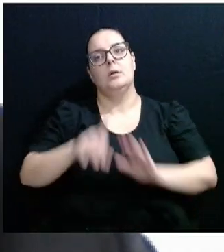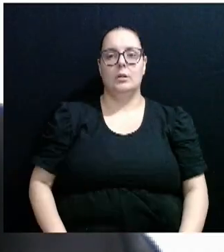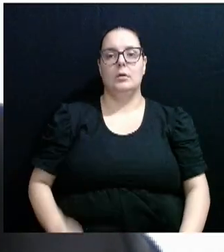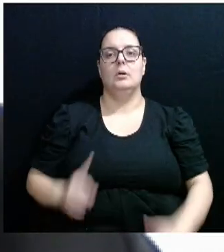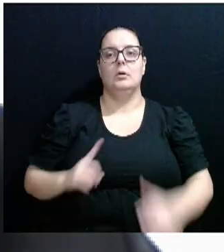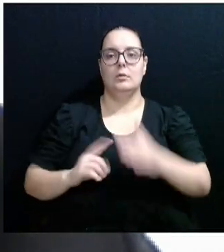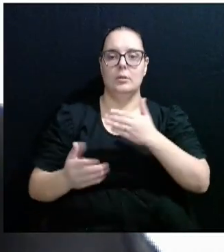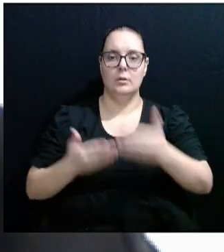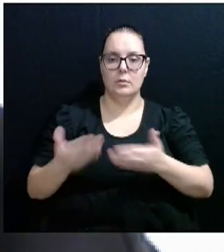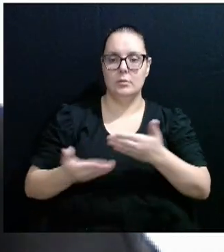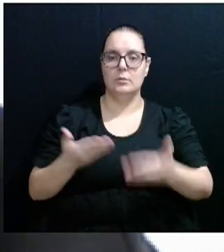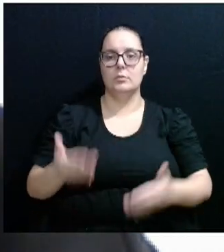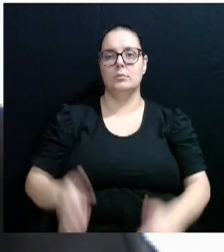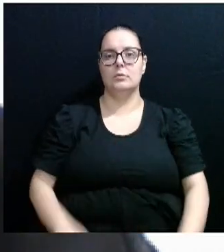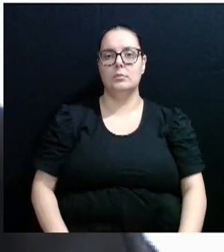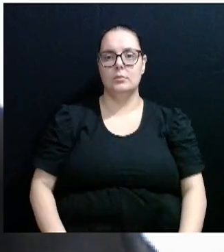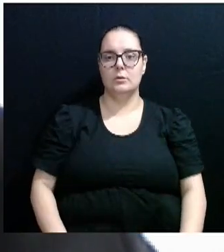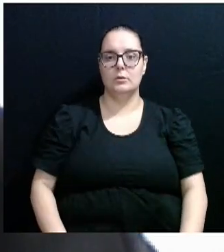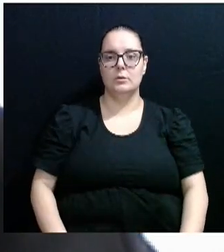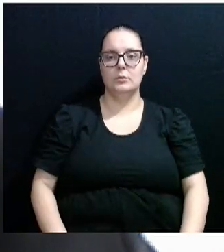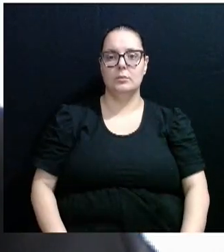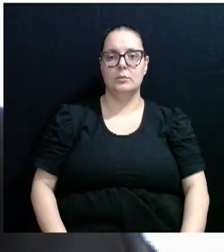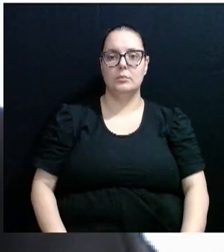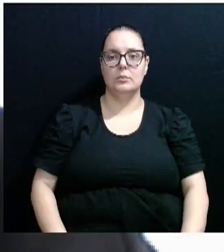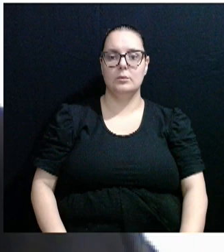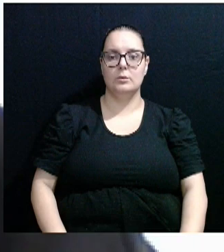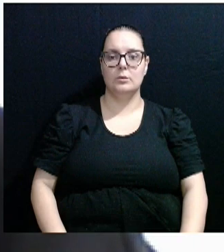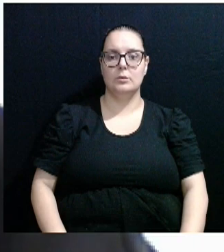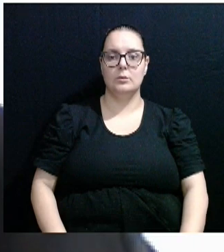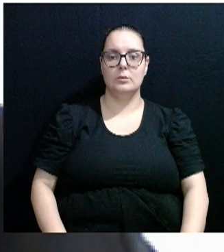muito entre o ano passado e esse ano que vai acontecer bastante também.